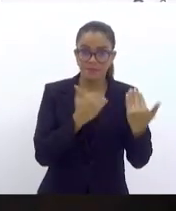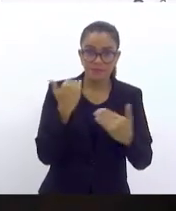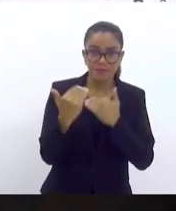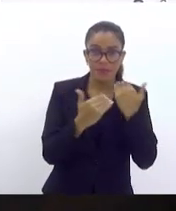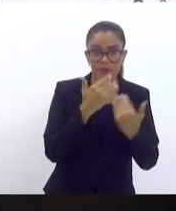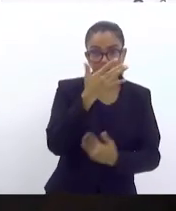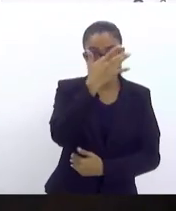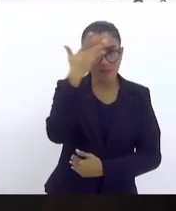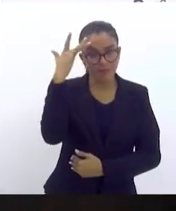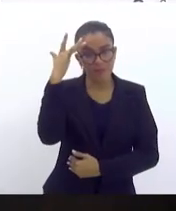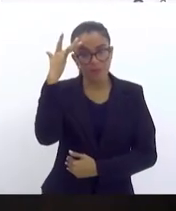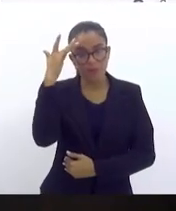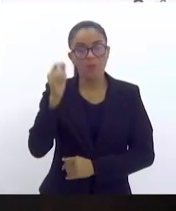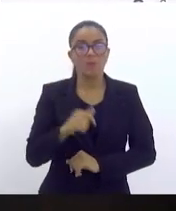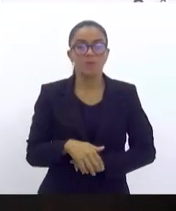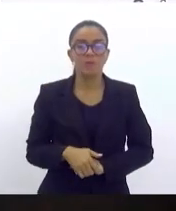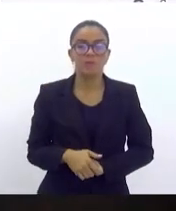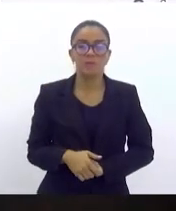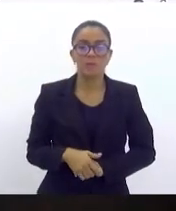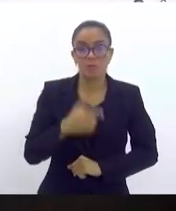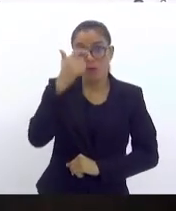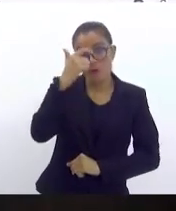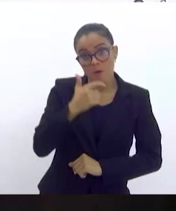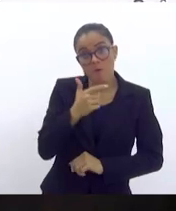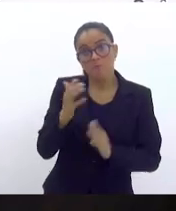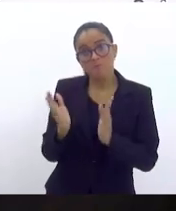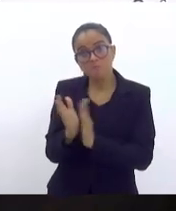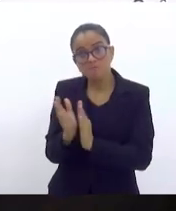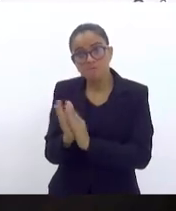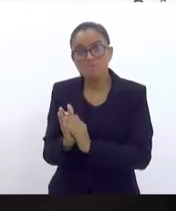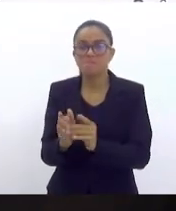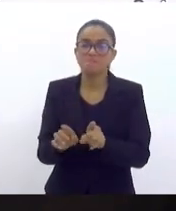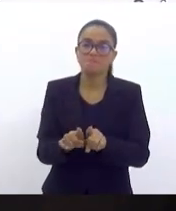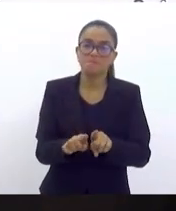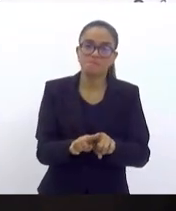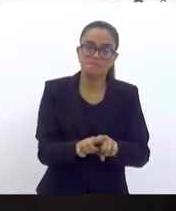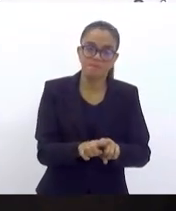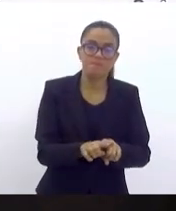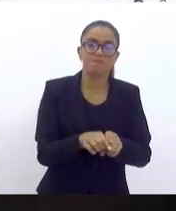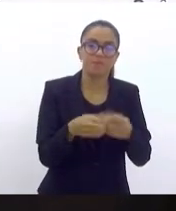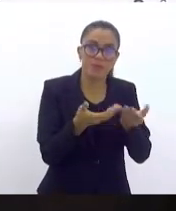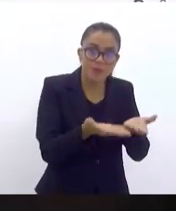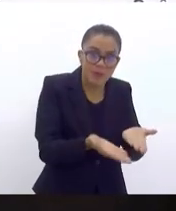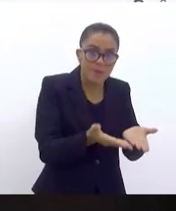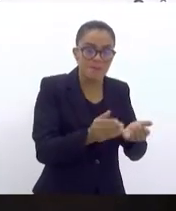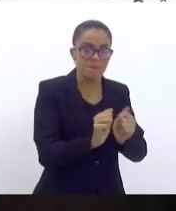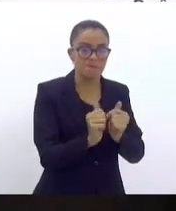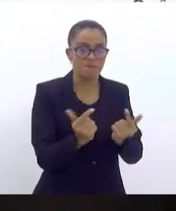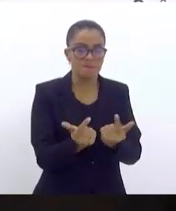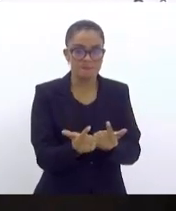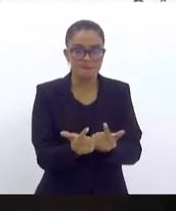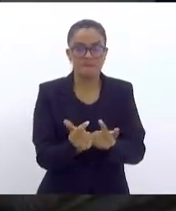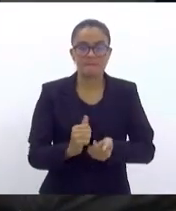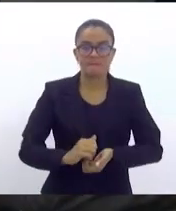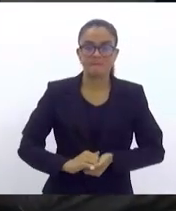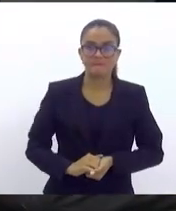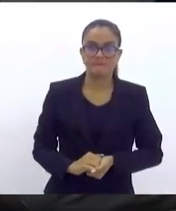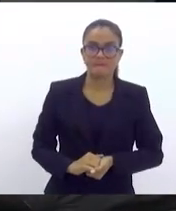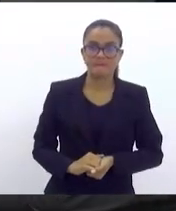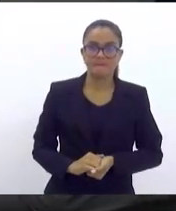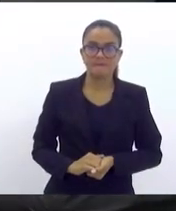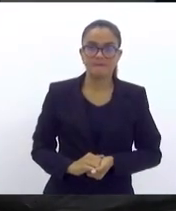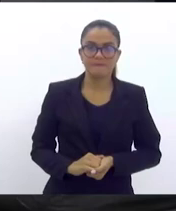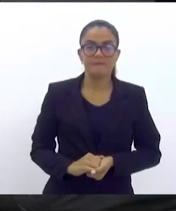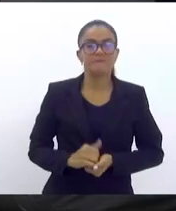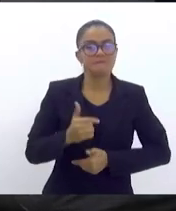pessoas e eu parabenizo também a esta casa que